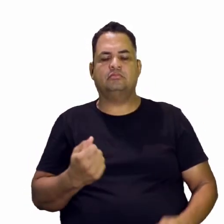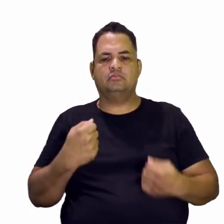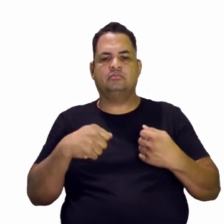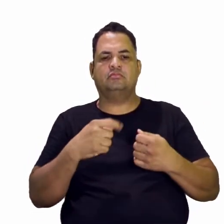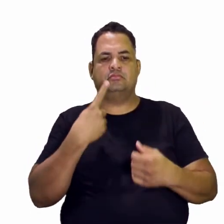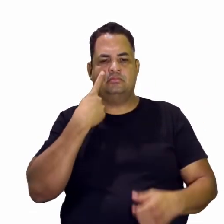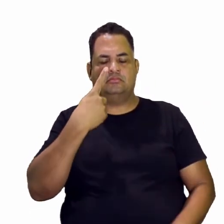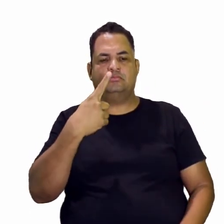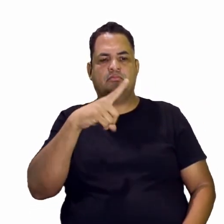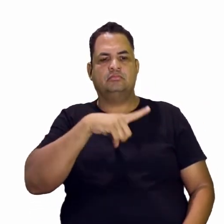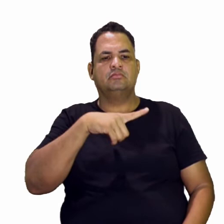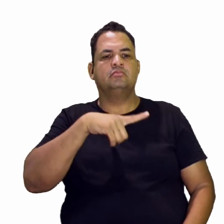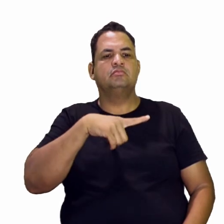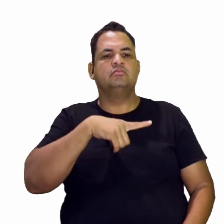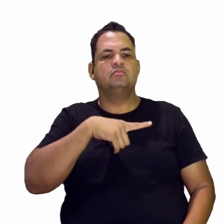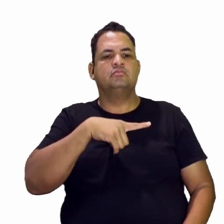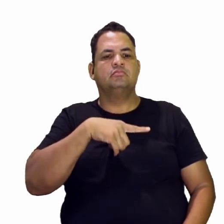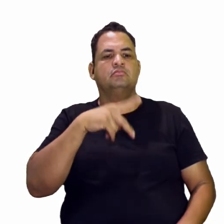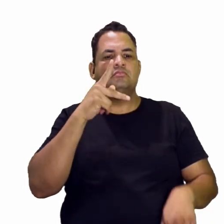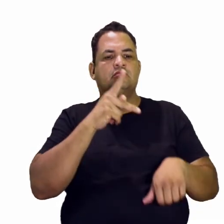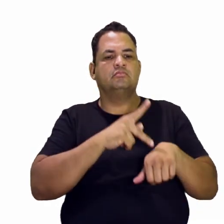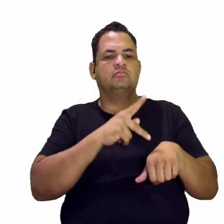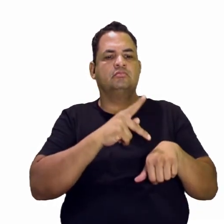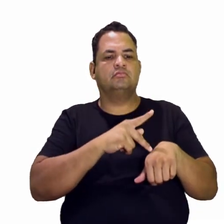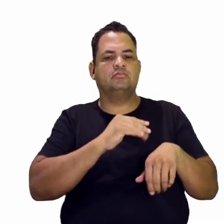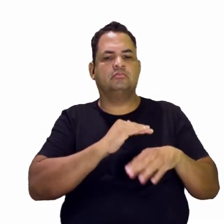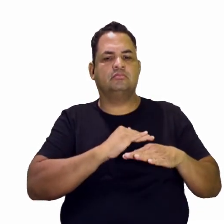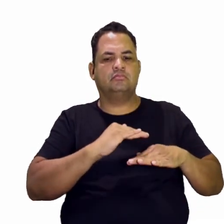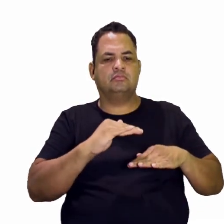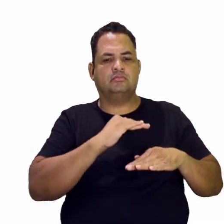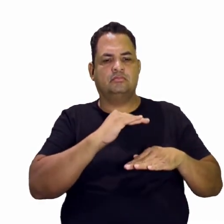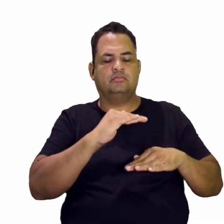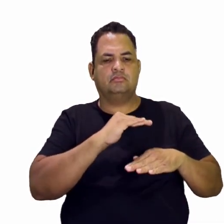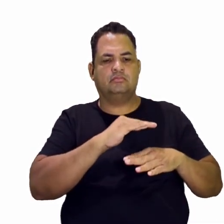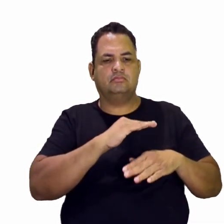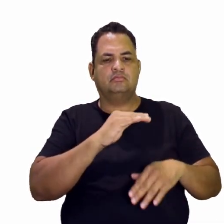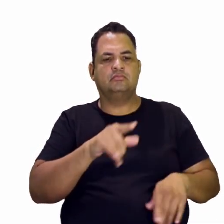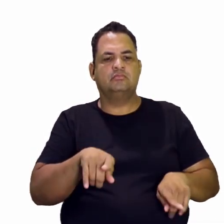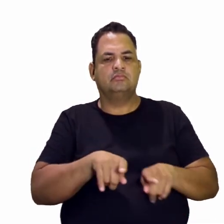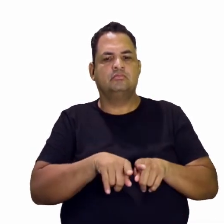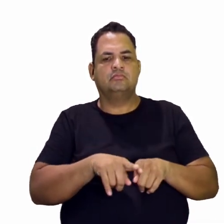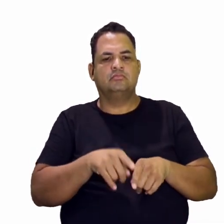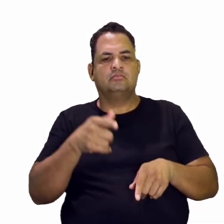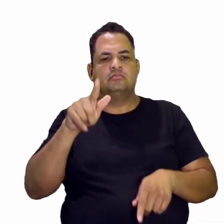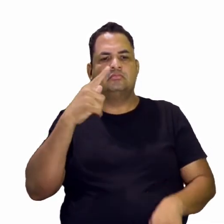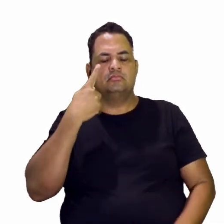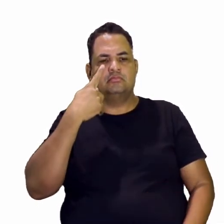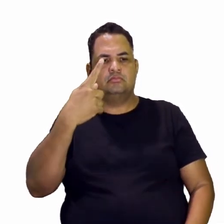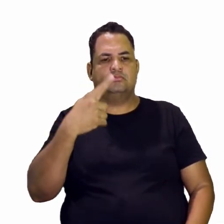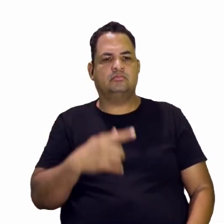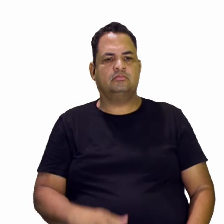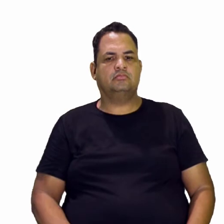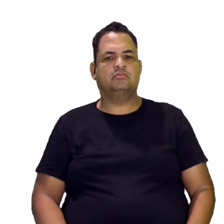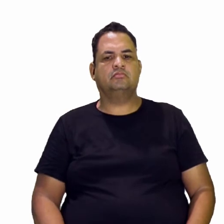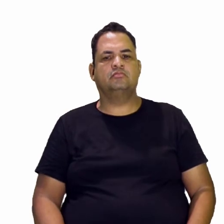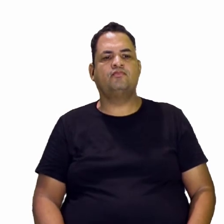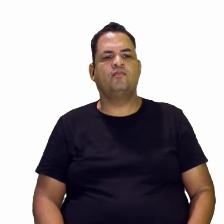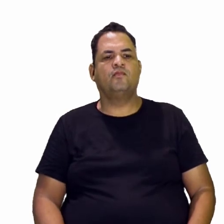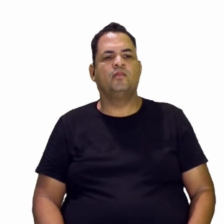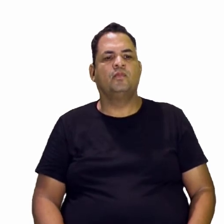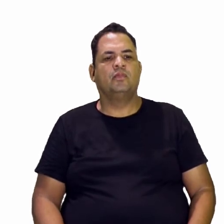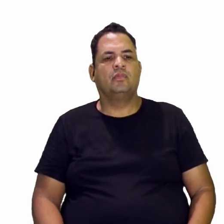pode ver que existe rocha, existe sedimentos, e aí a gente consegue ver nessa parte